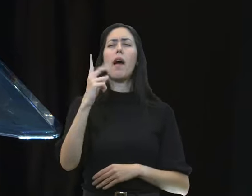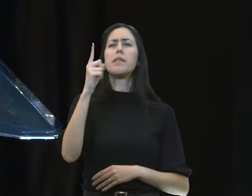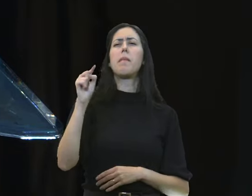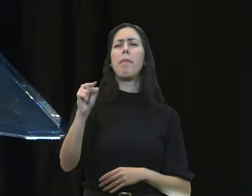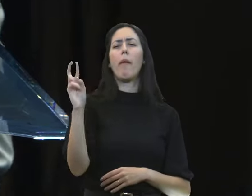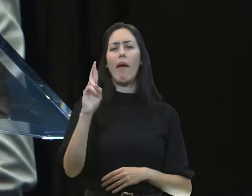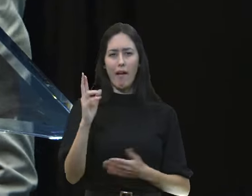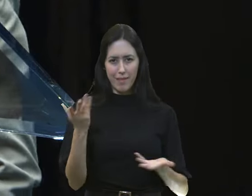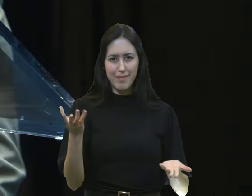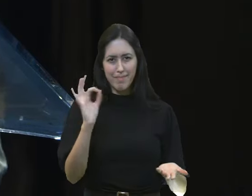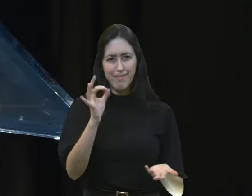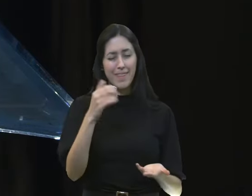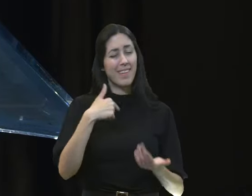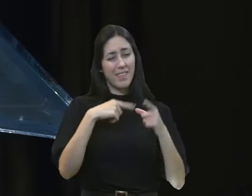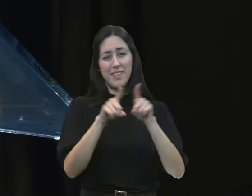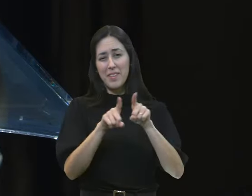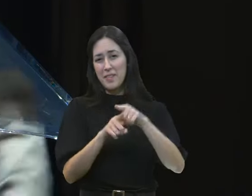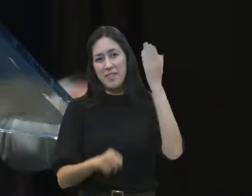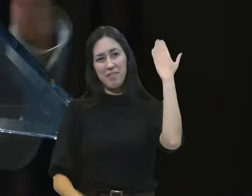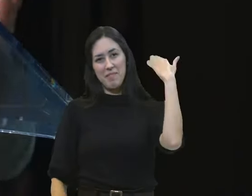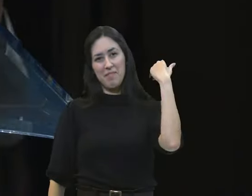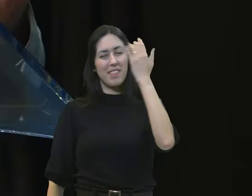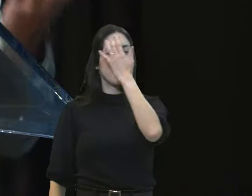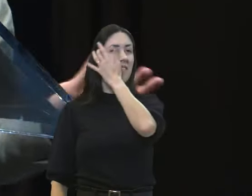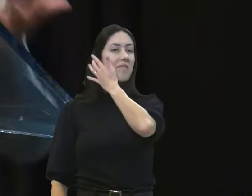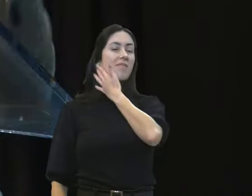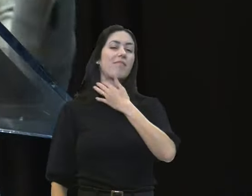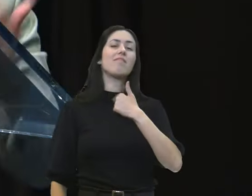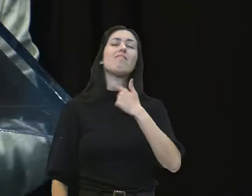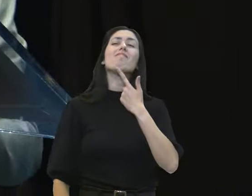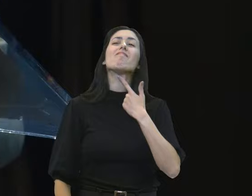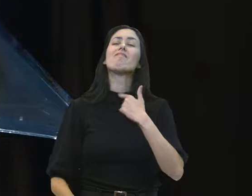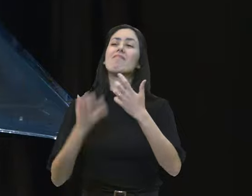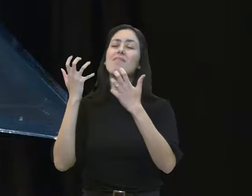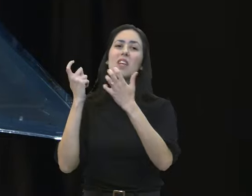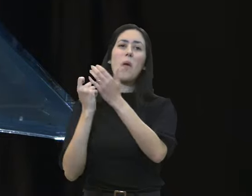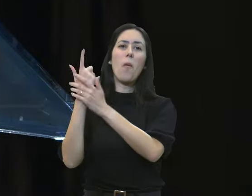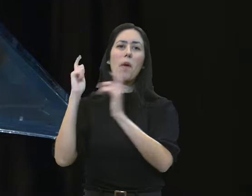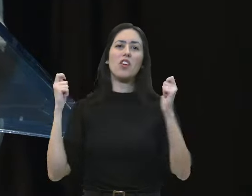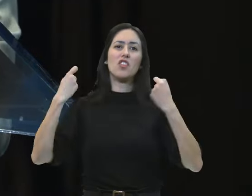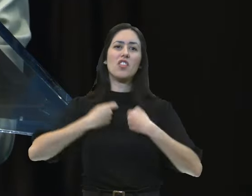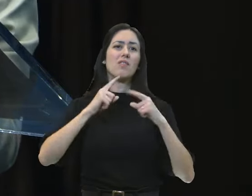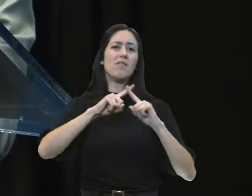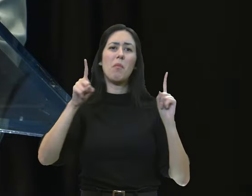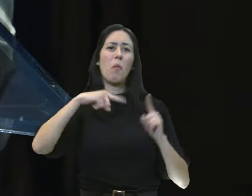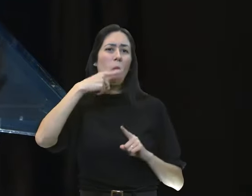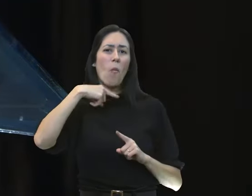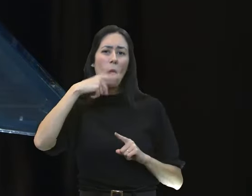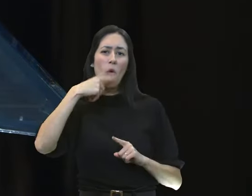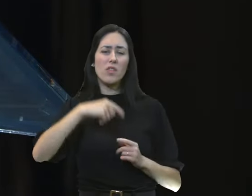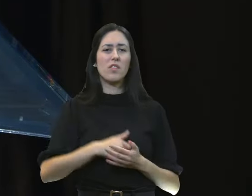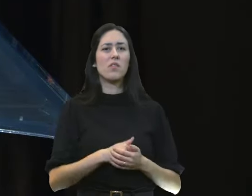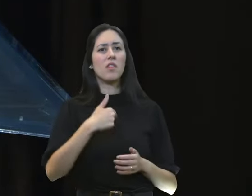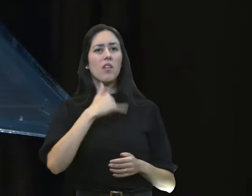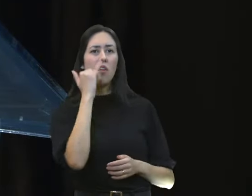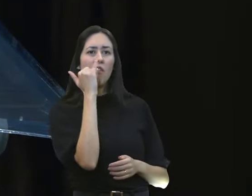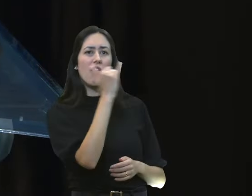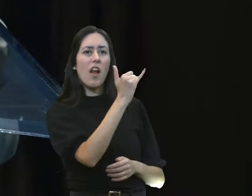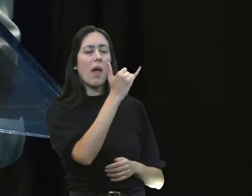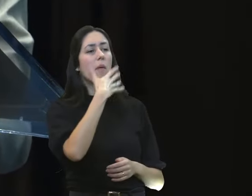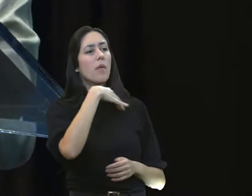assim? Era eu lá, né? Estou louco para comprar uma jaqueta e não consigo, pai. Contei para ele que tinha subido o